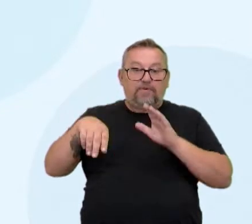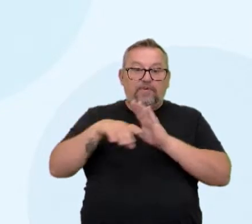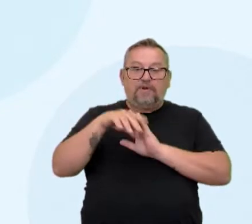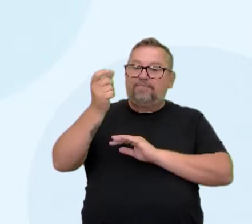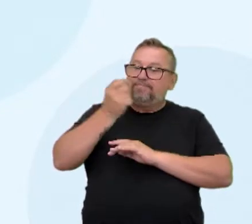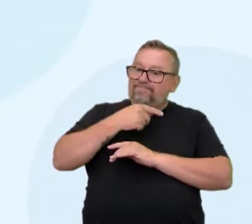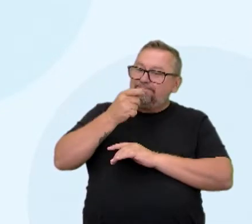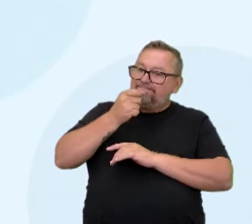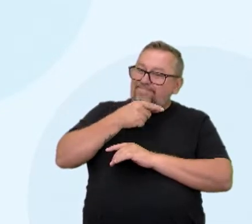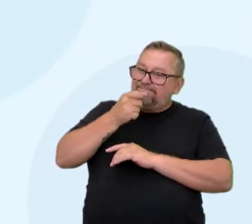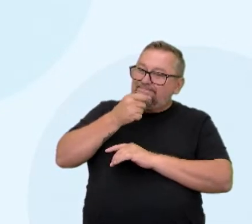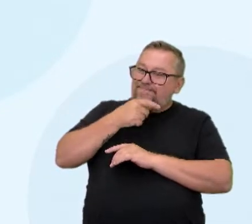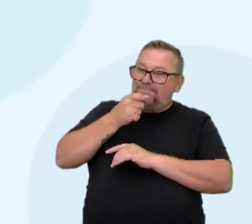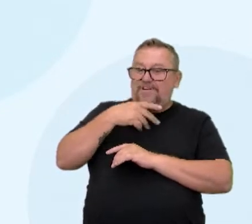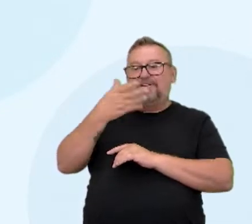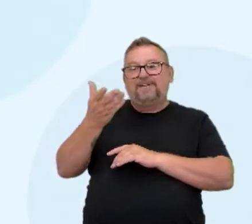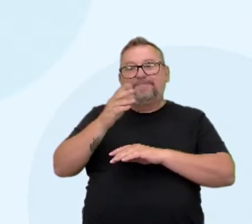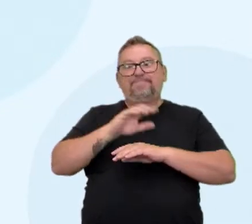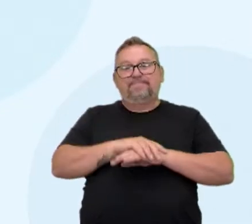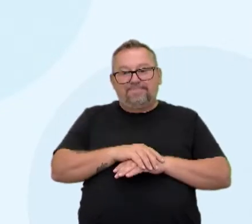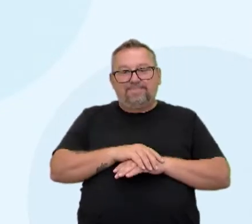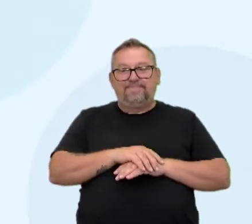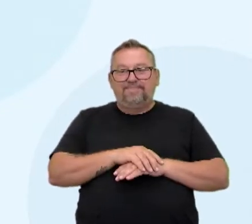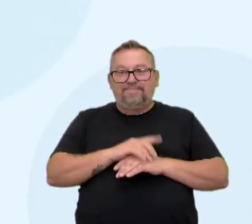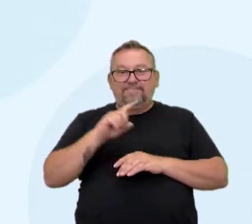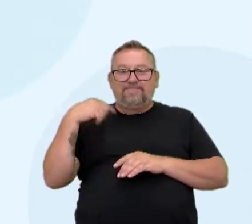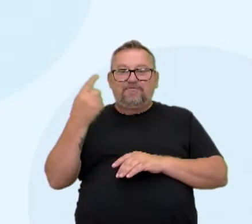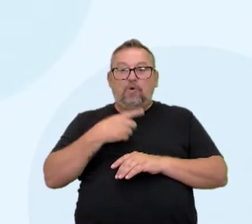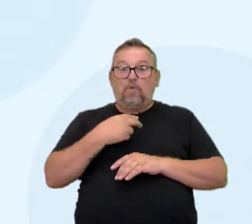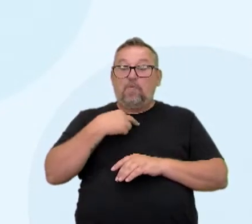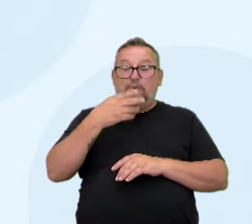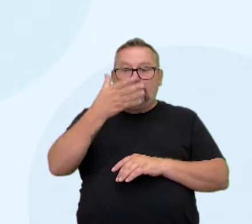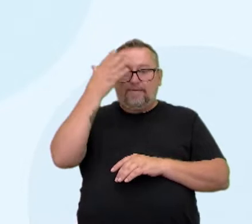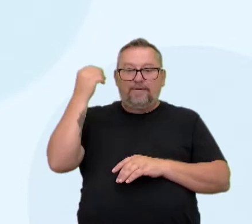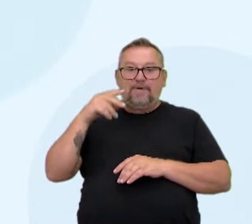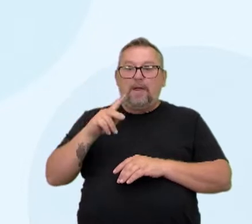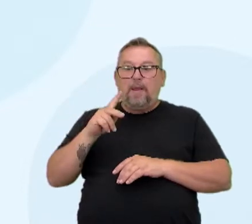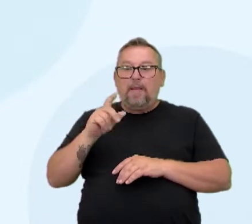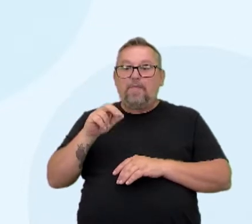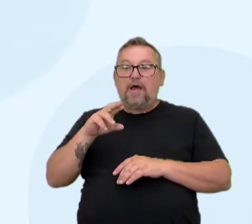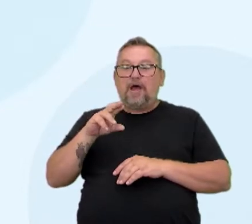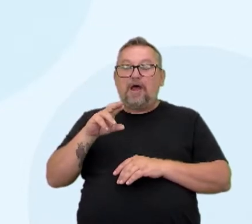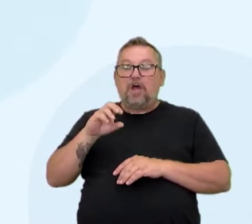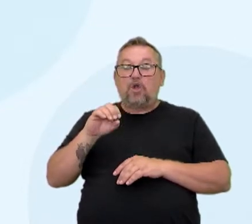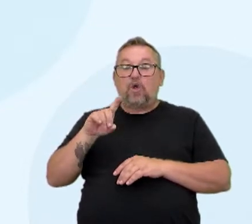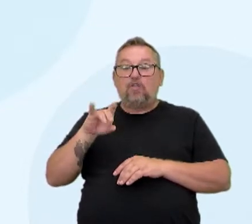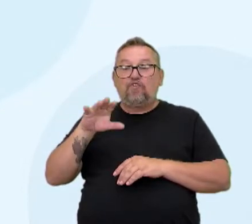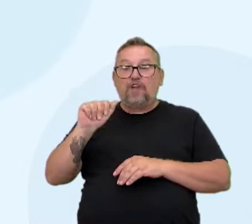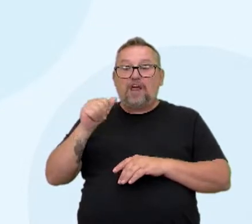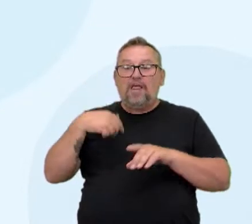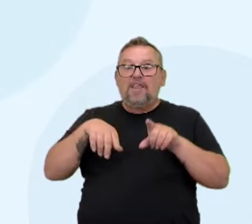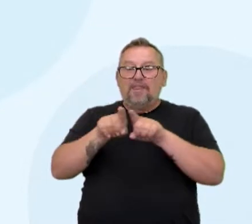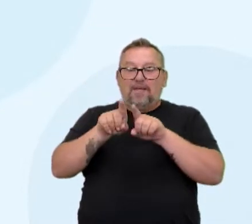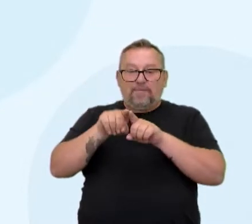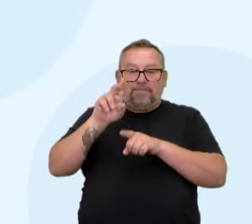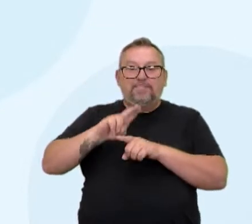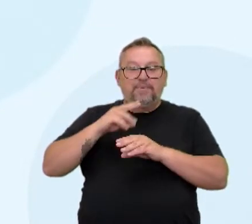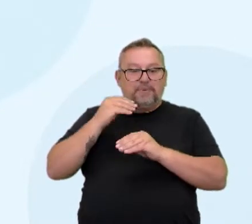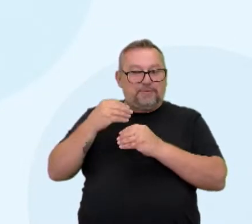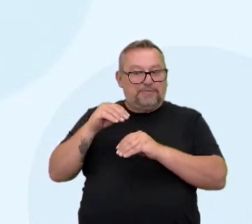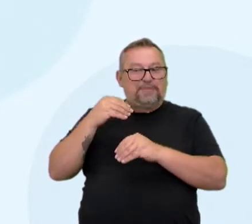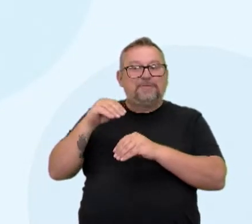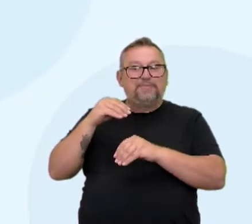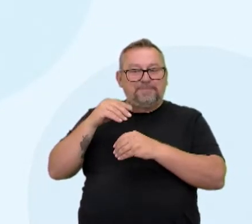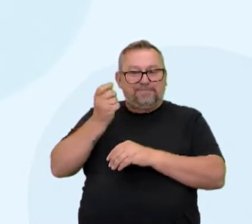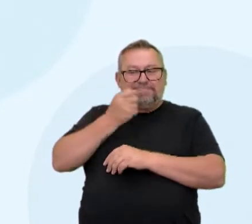minutos, chega a paródia de um vídeo viral. E a gente não pode esquecer que a paródia também é uma possibilidade aí de construção de meme, né? A gente